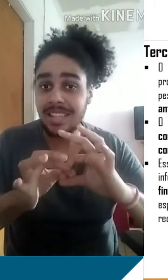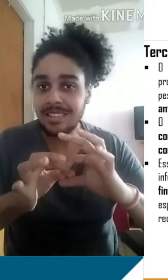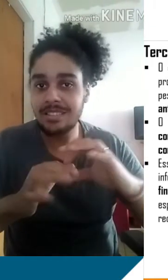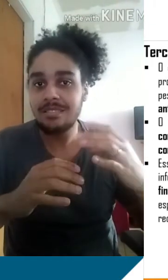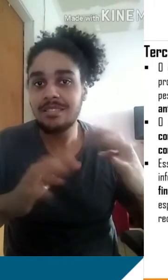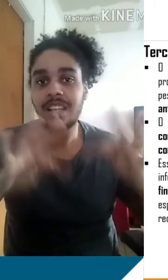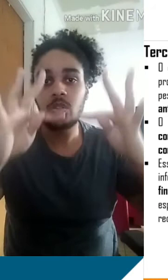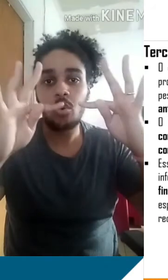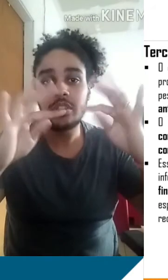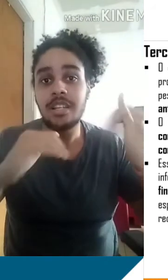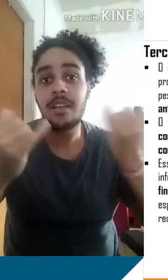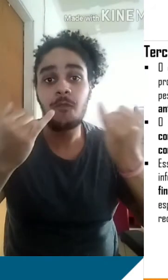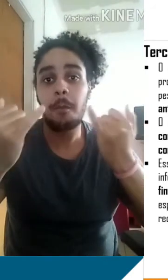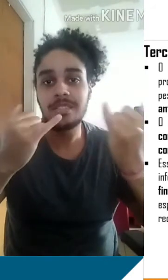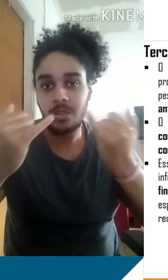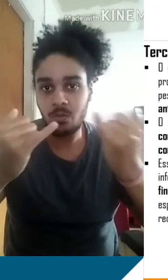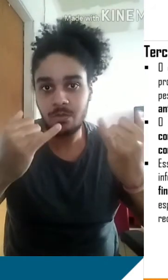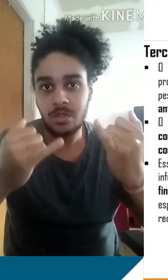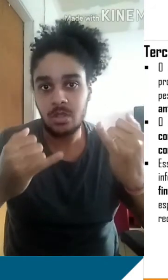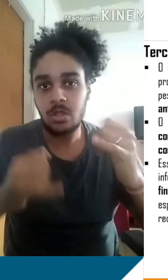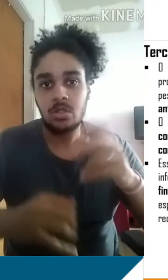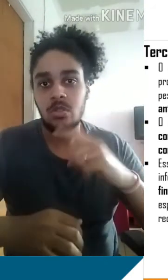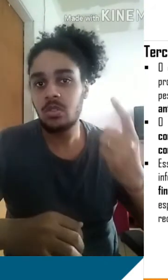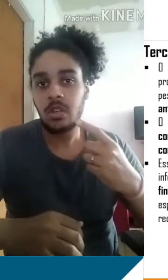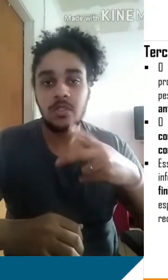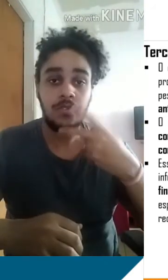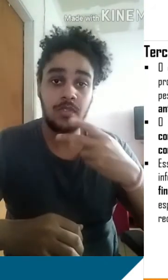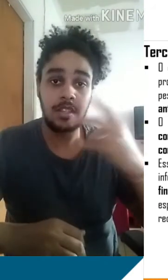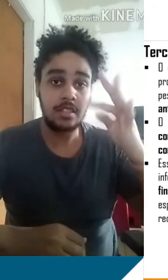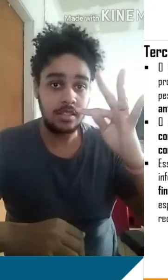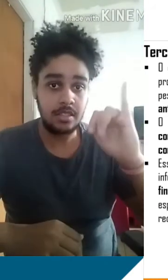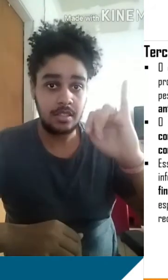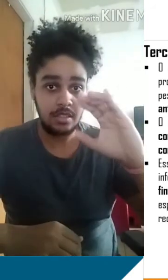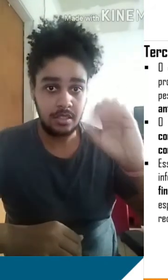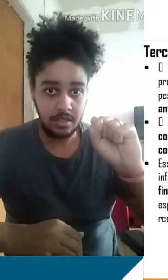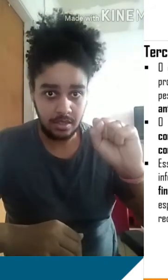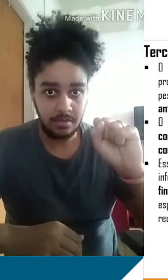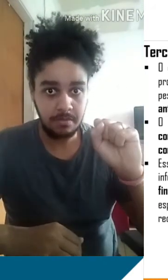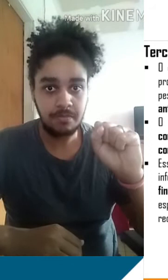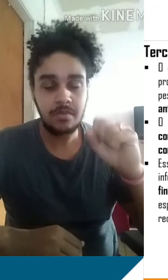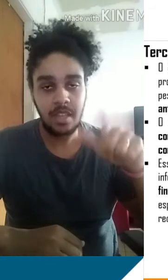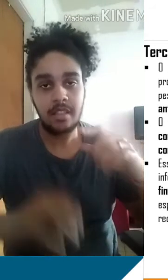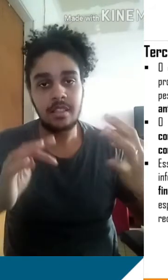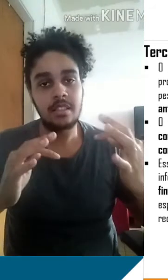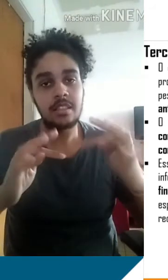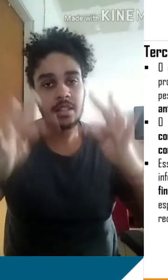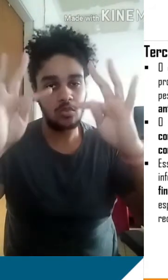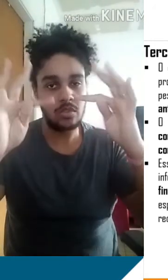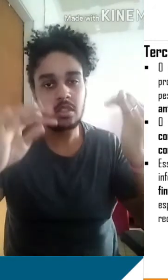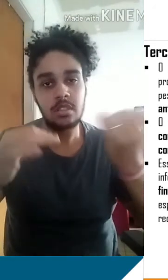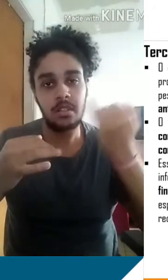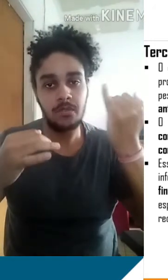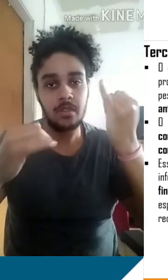que é a tecnologia da informação e comunicação. Essa tecnologia ela permite, entre outras coisas, maior possibilidade de transmissão